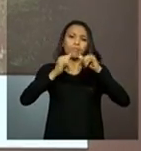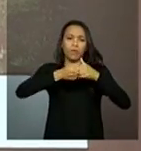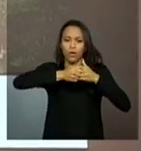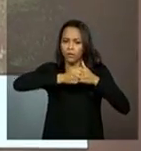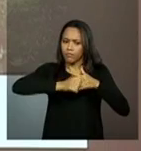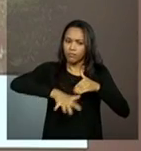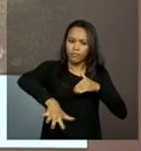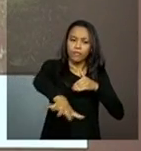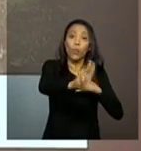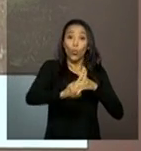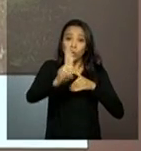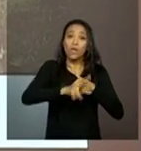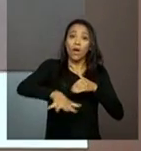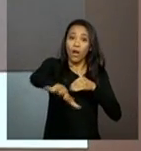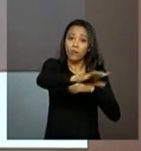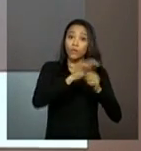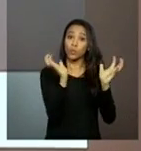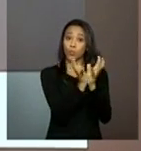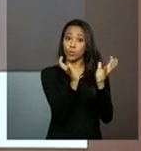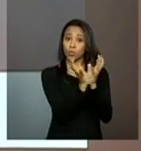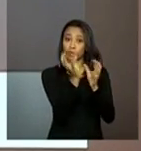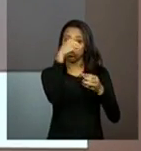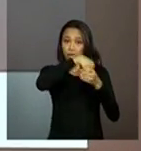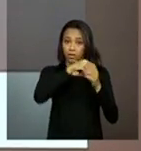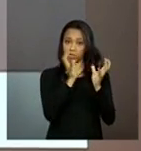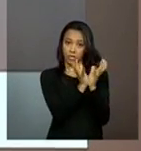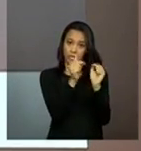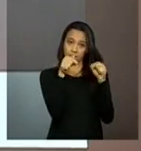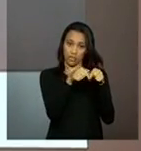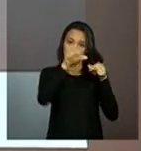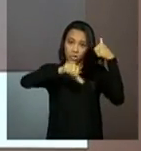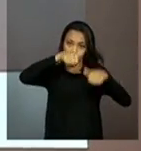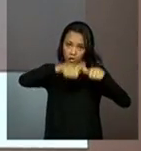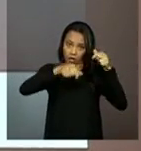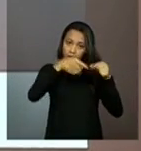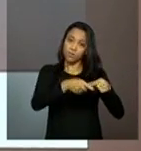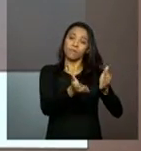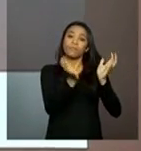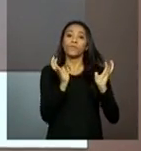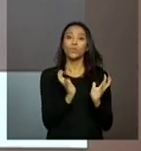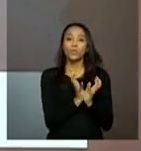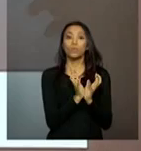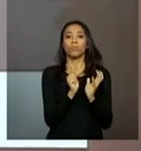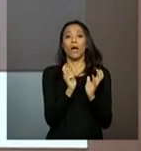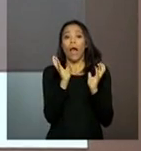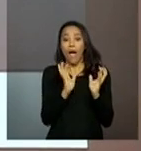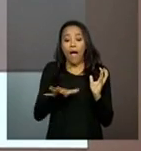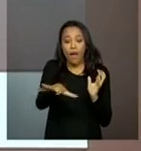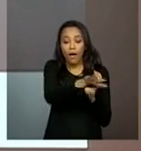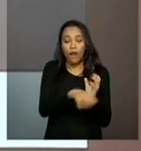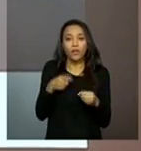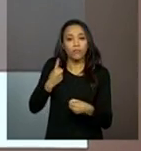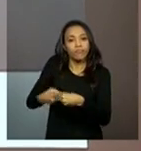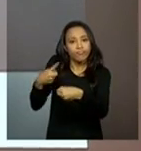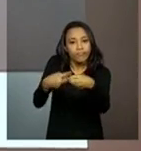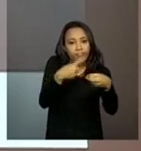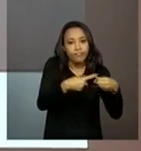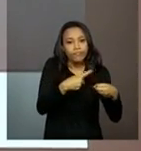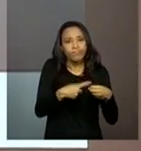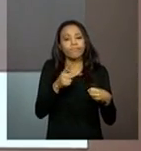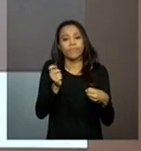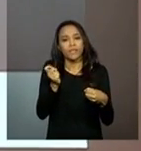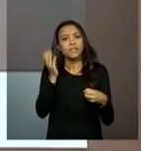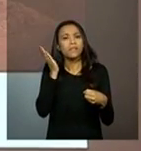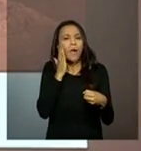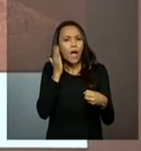tudo considerado num grupo chamado mosaico de ocupações. Área urbana, né, aquelas áreas que podem ser